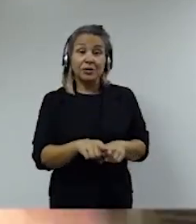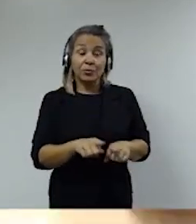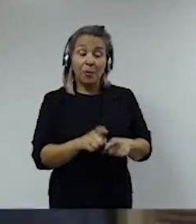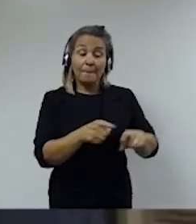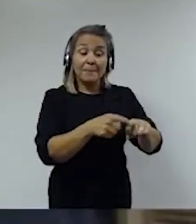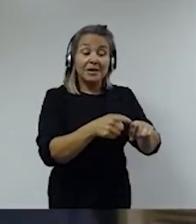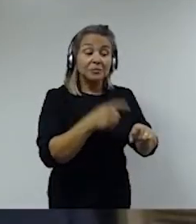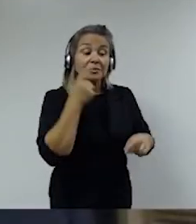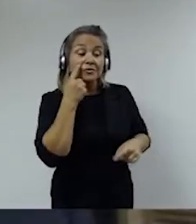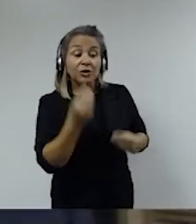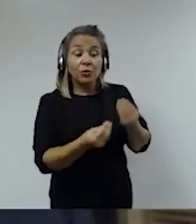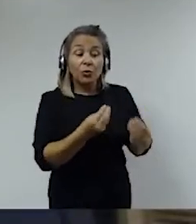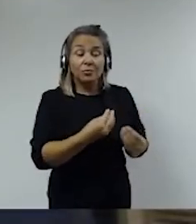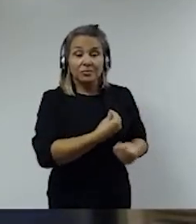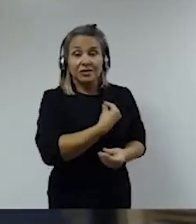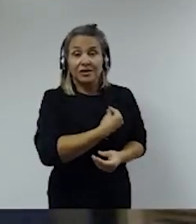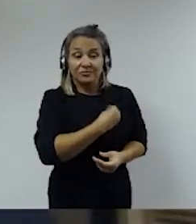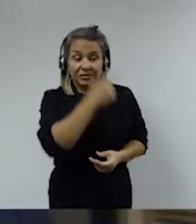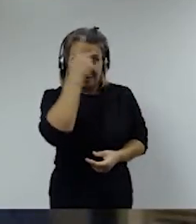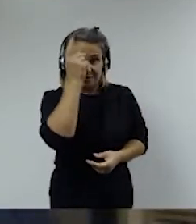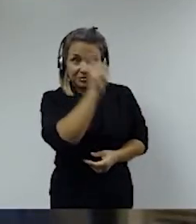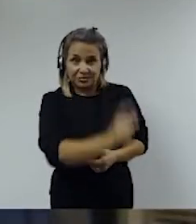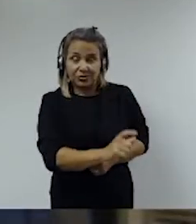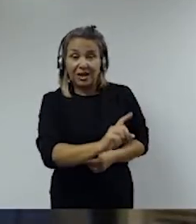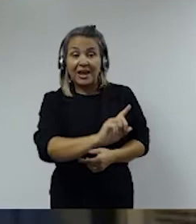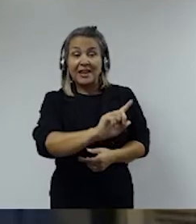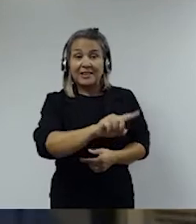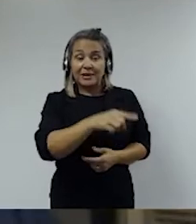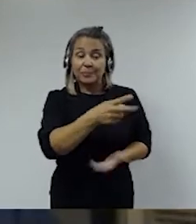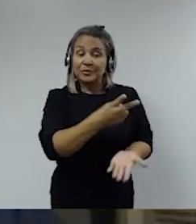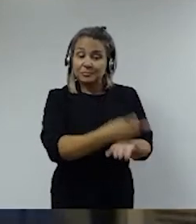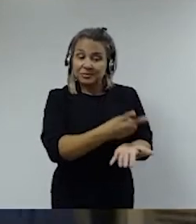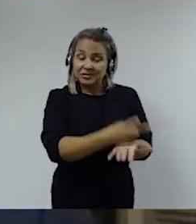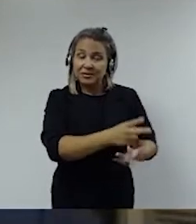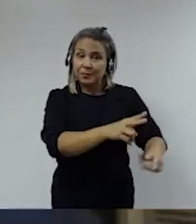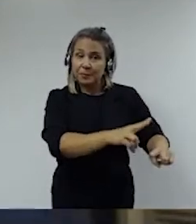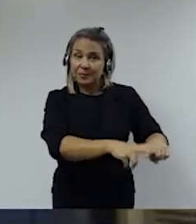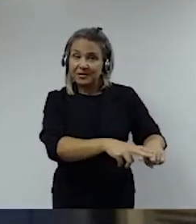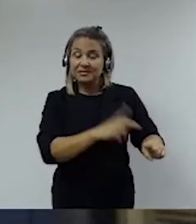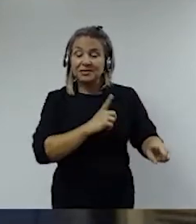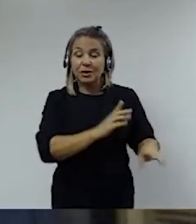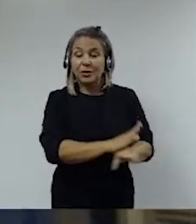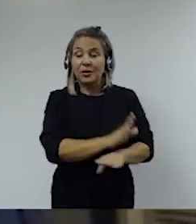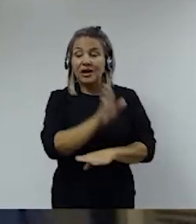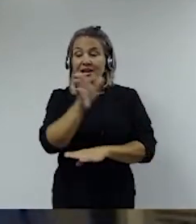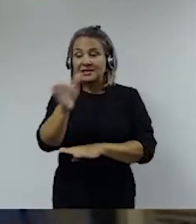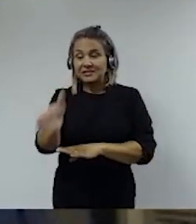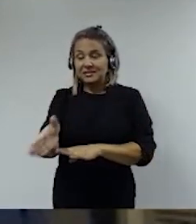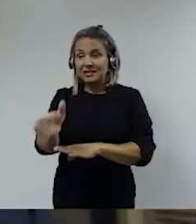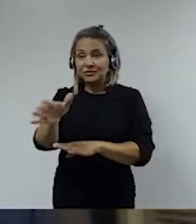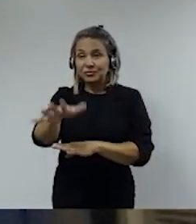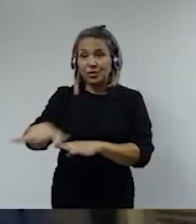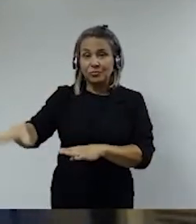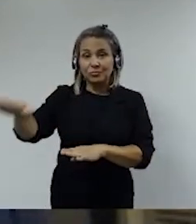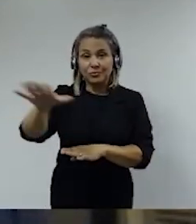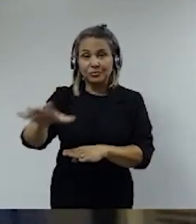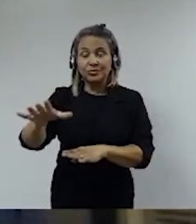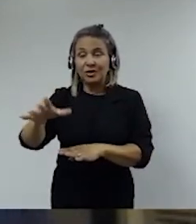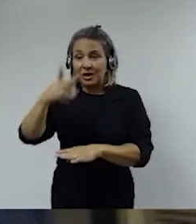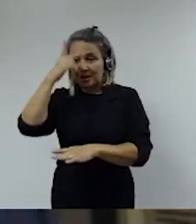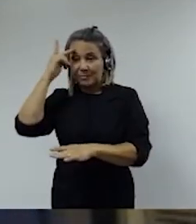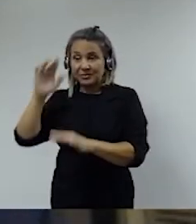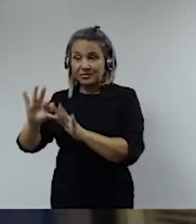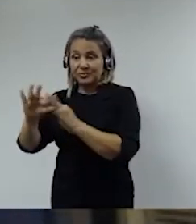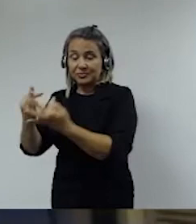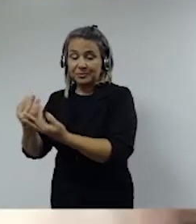que condições ele está e, em seguida, permanecendo preso, ter acesso ao mundo exterior com visitas de sua família.